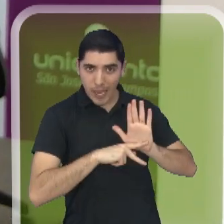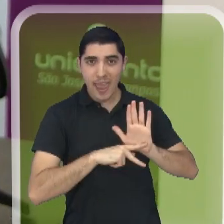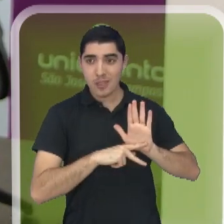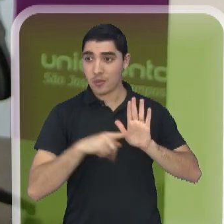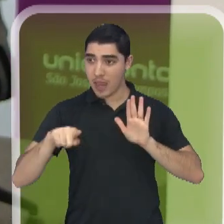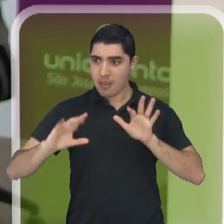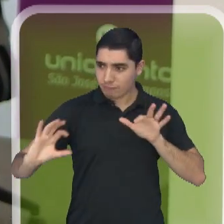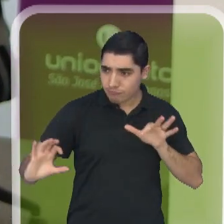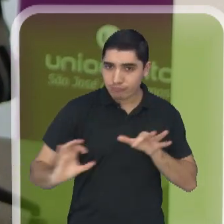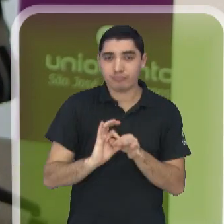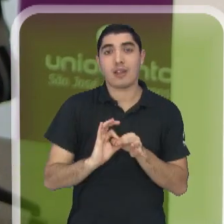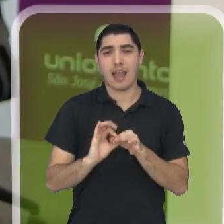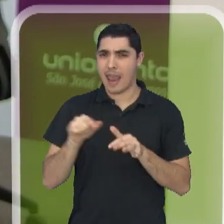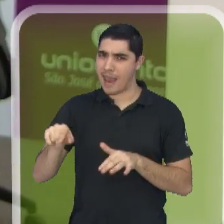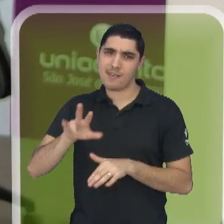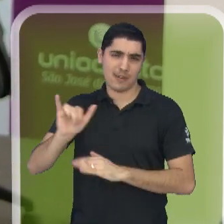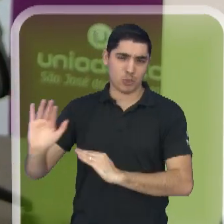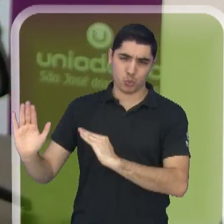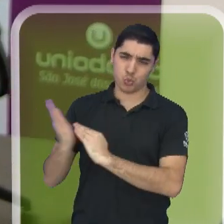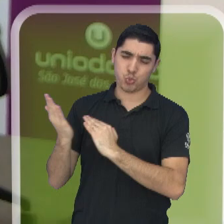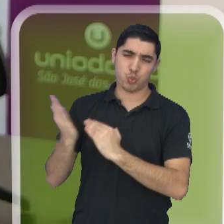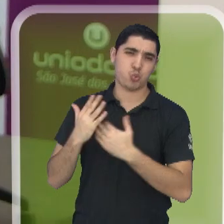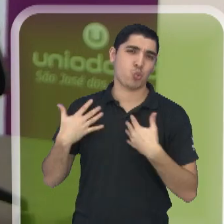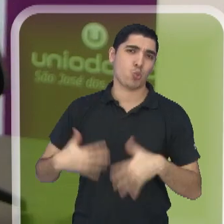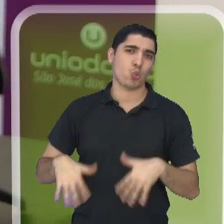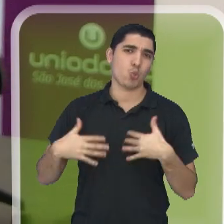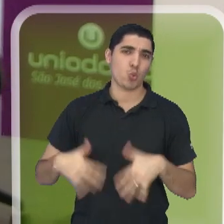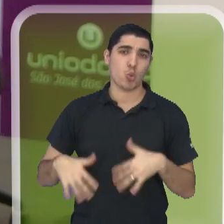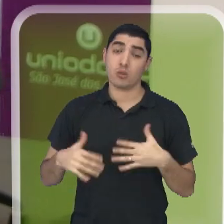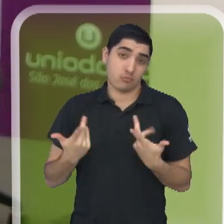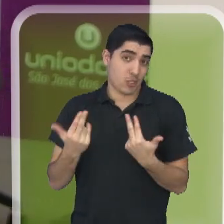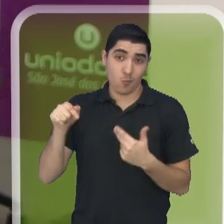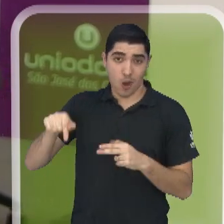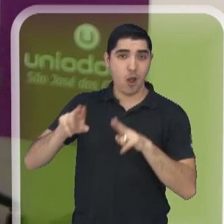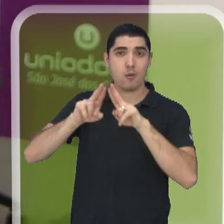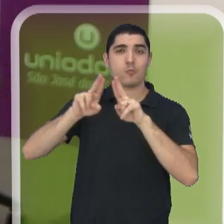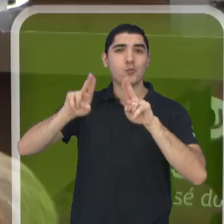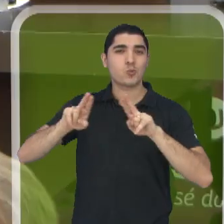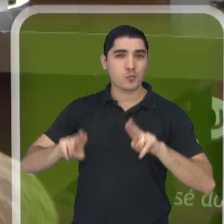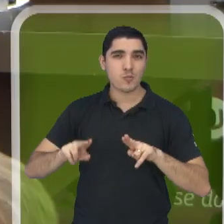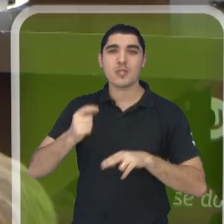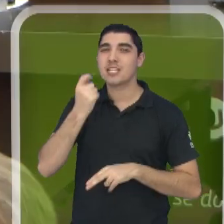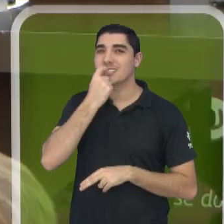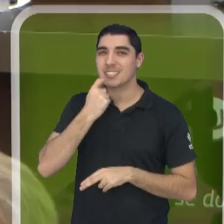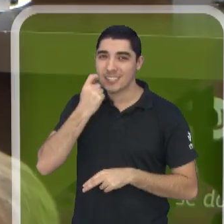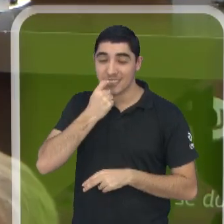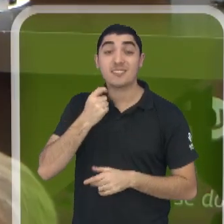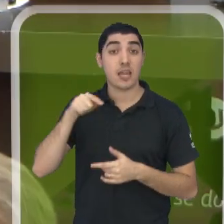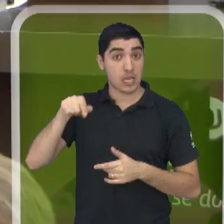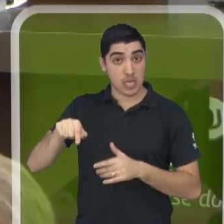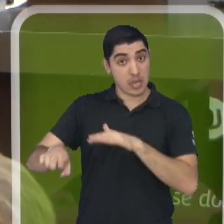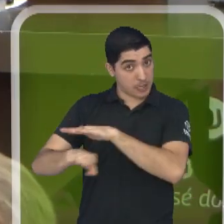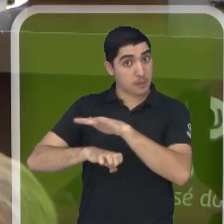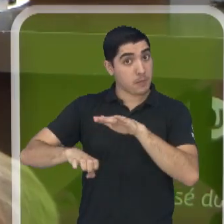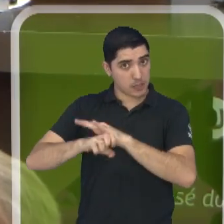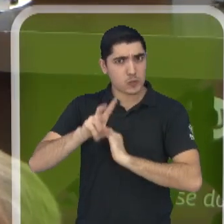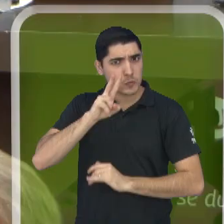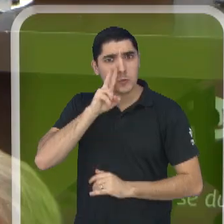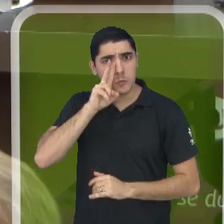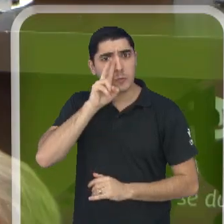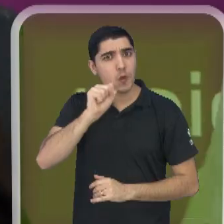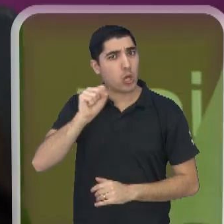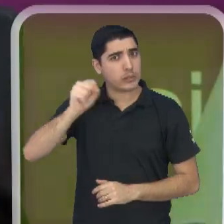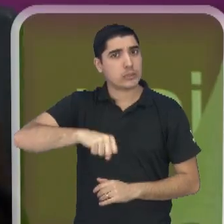vêm ajudar muito, né? Não é diferente com a Uniodonto, que é uma empresa forte, uma